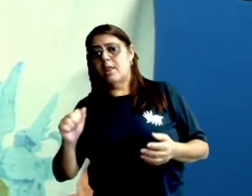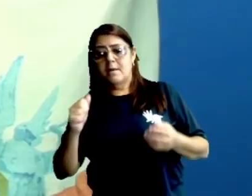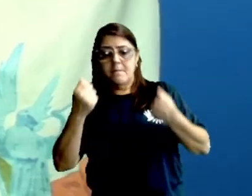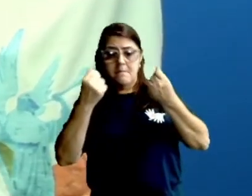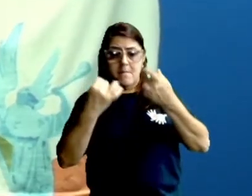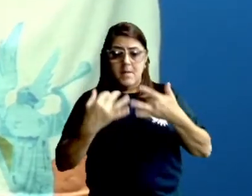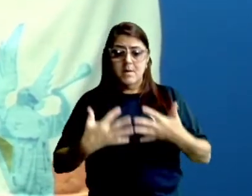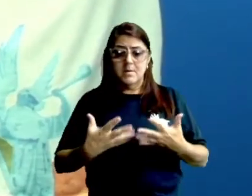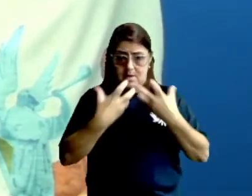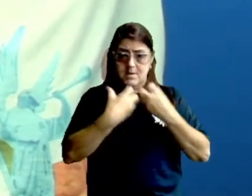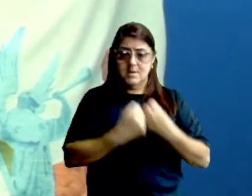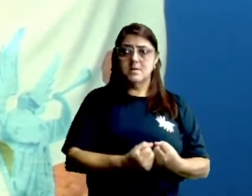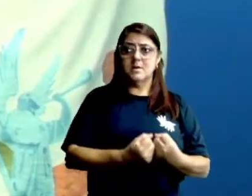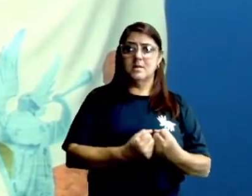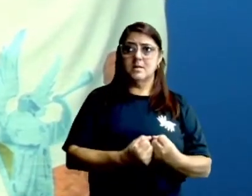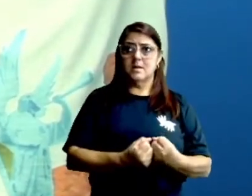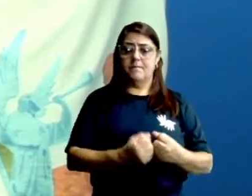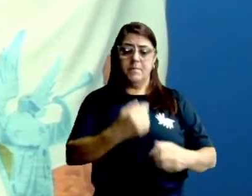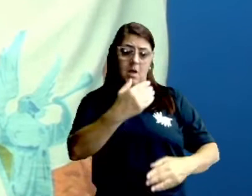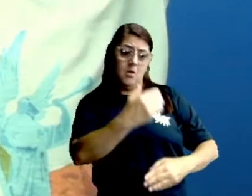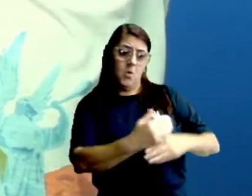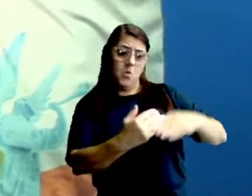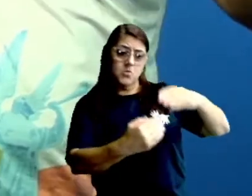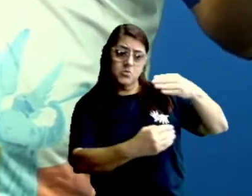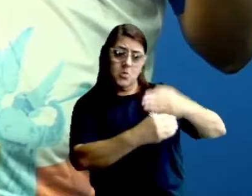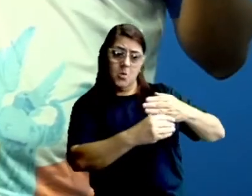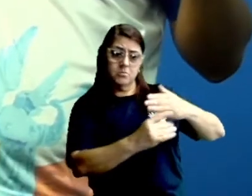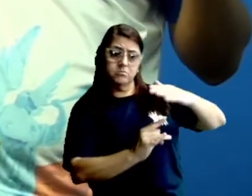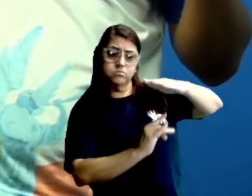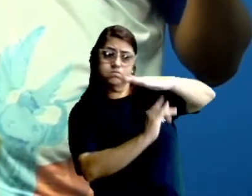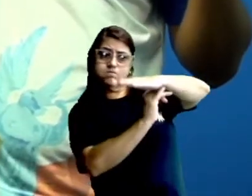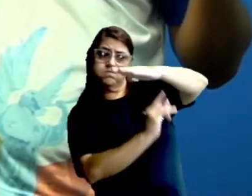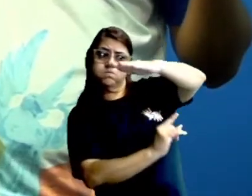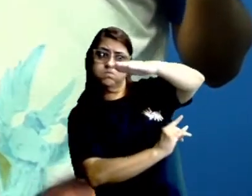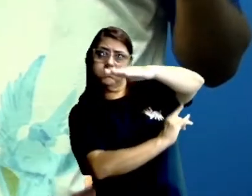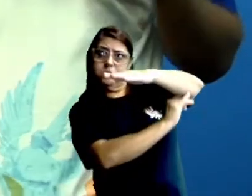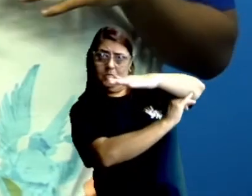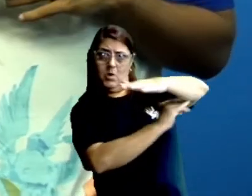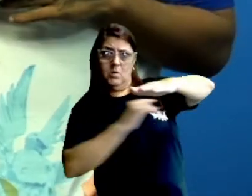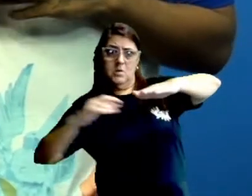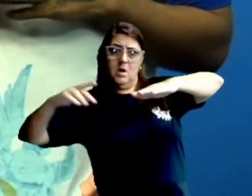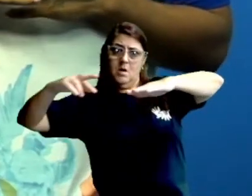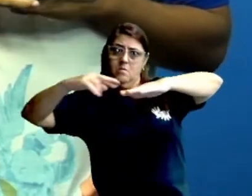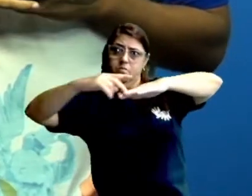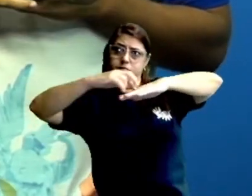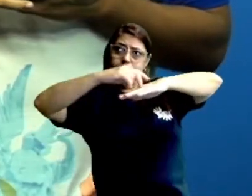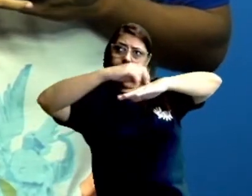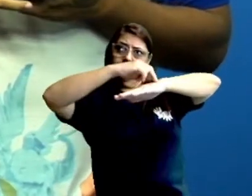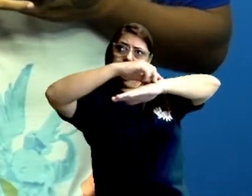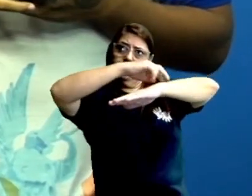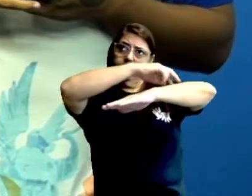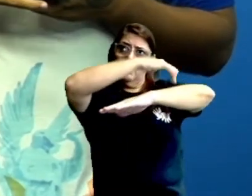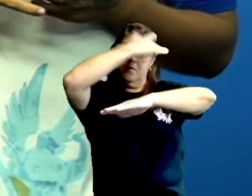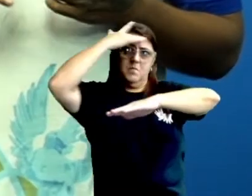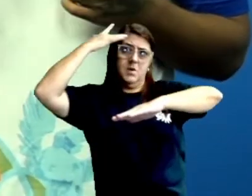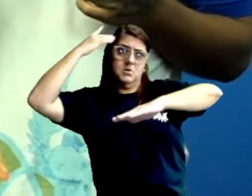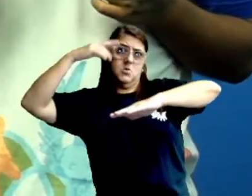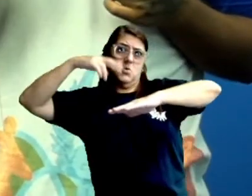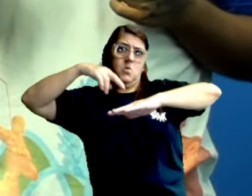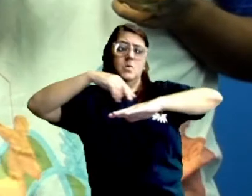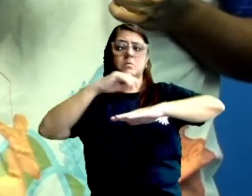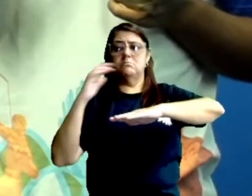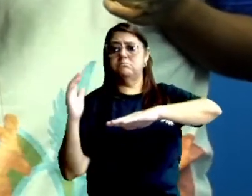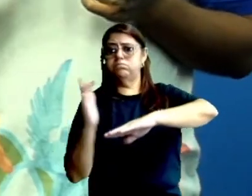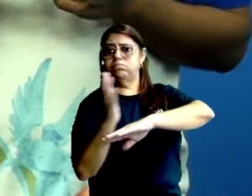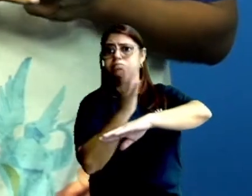essa glaciação, aí constrói essa ponte aí entre os continentes e os grupos humanos eles conseguem passar por essas pontes, Então,